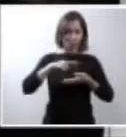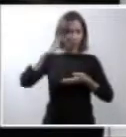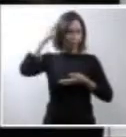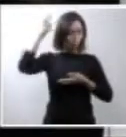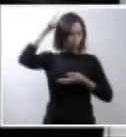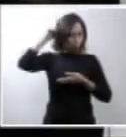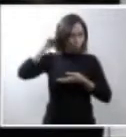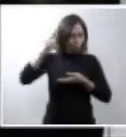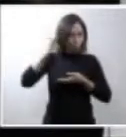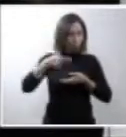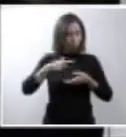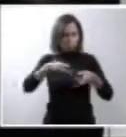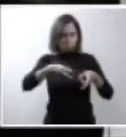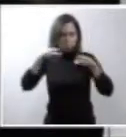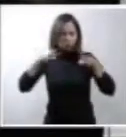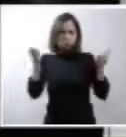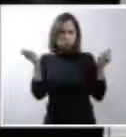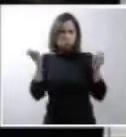pode-se detectar